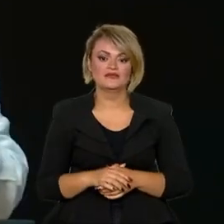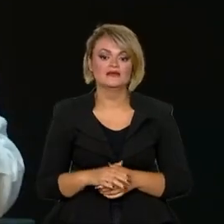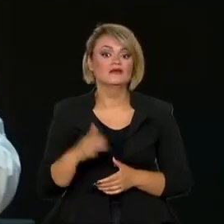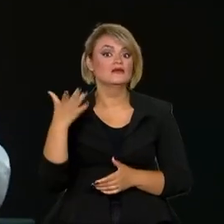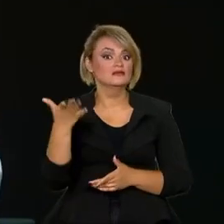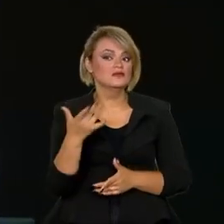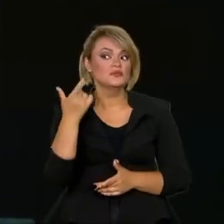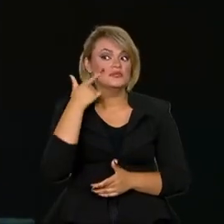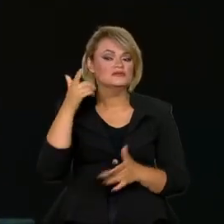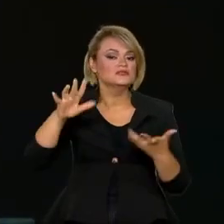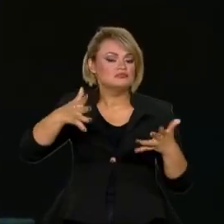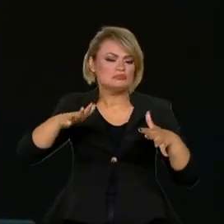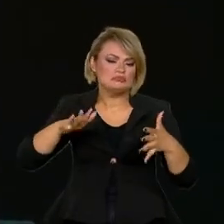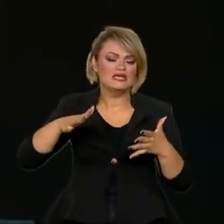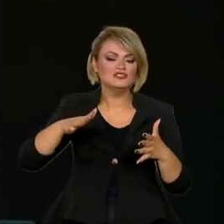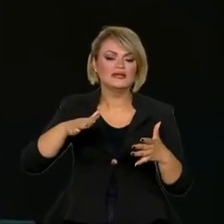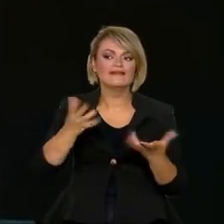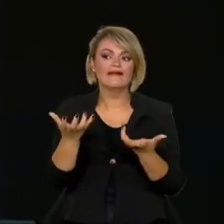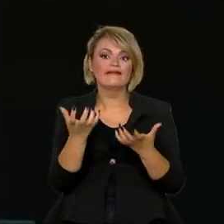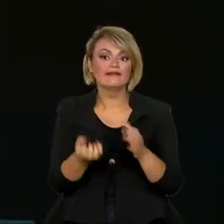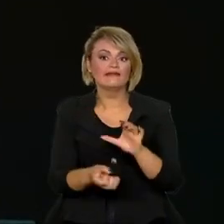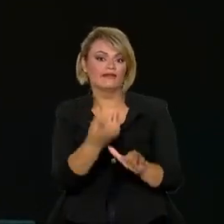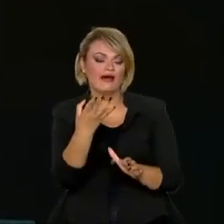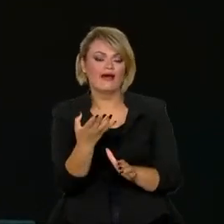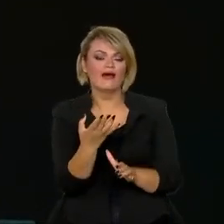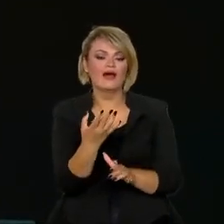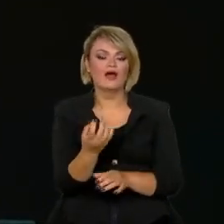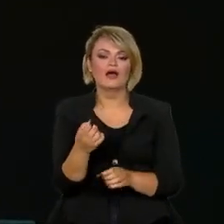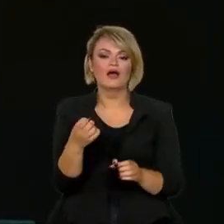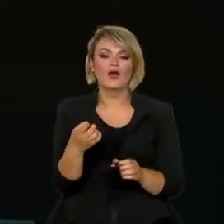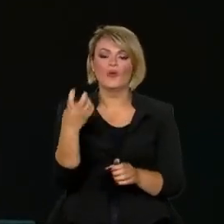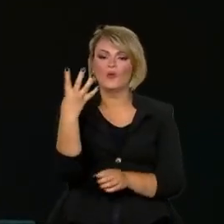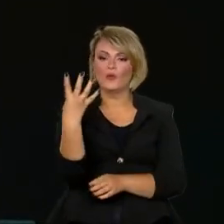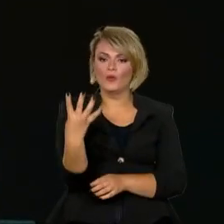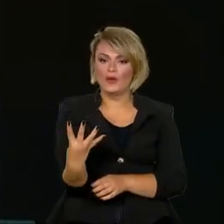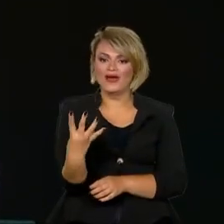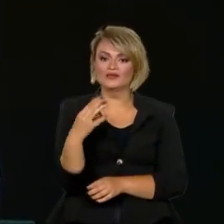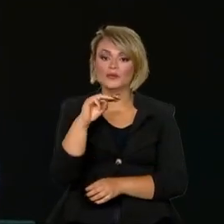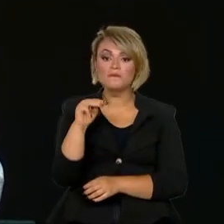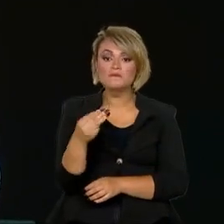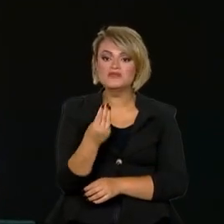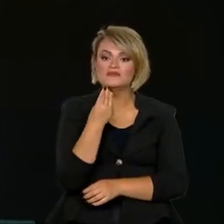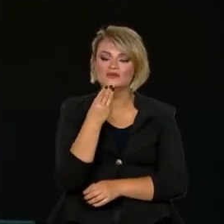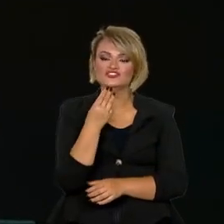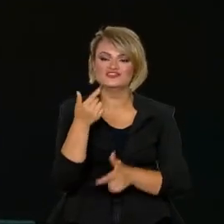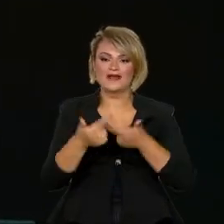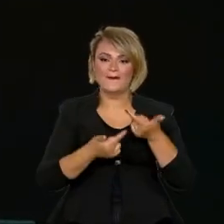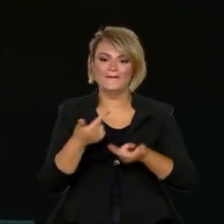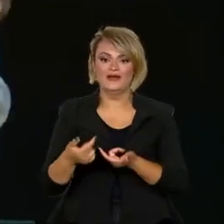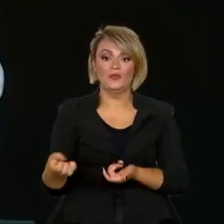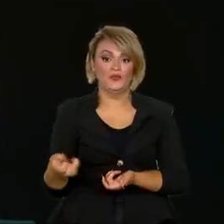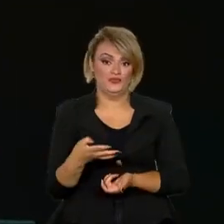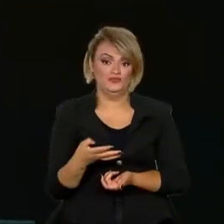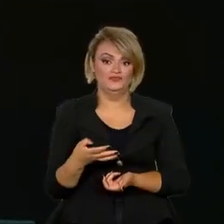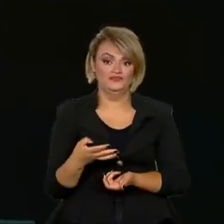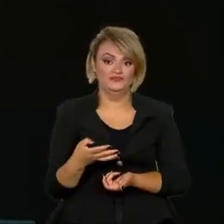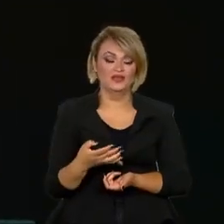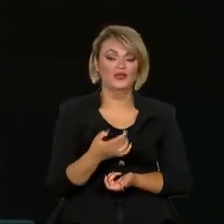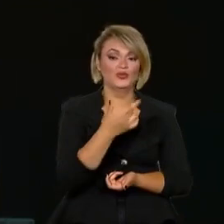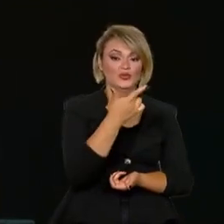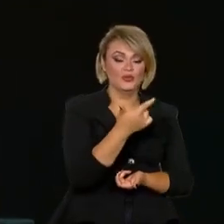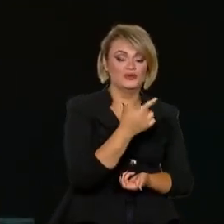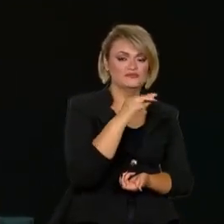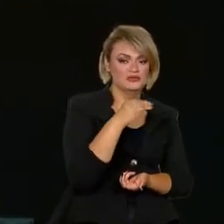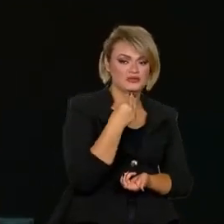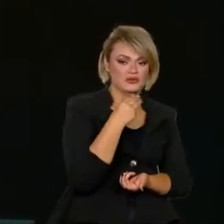de empreendimentos que foi proposto, de criação de 4 milhões de novos postos de trabalho, 2,5